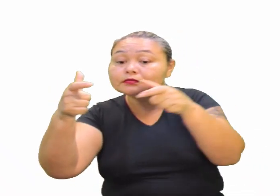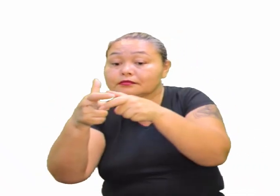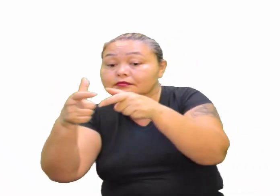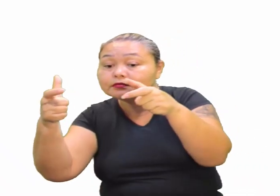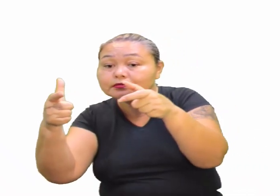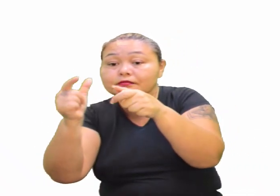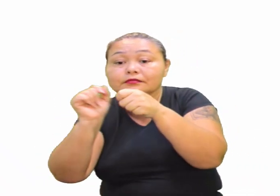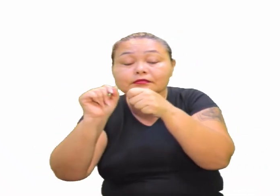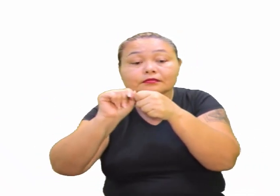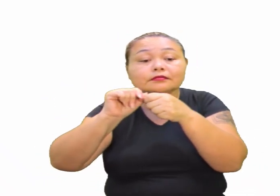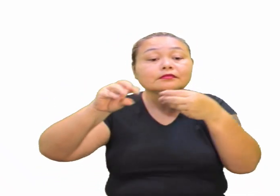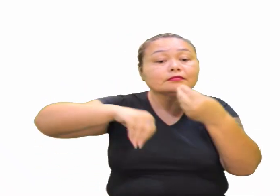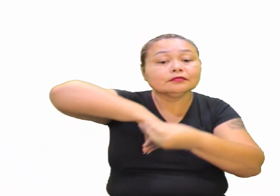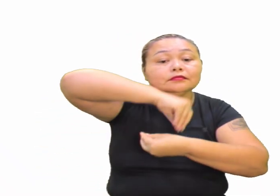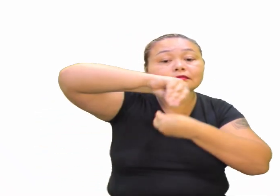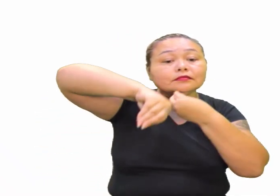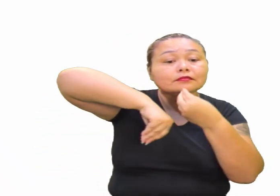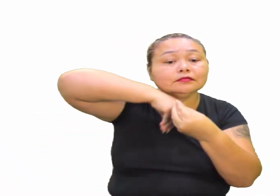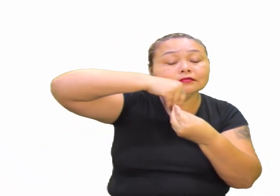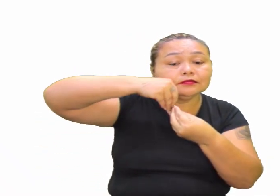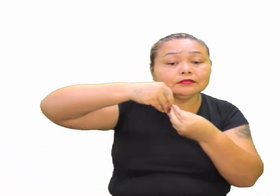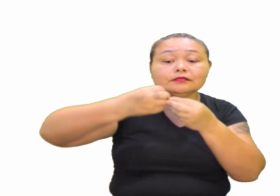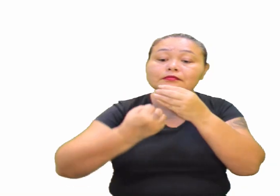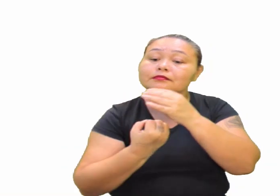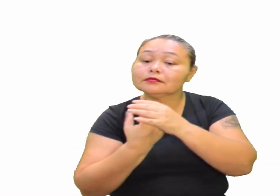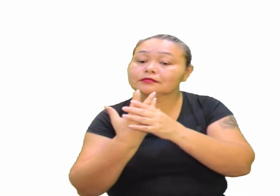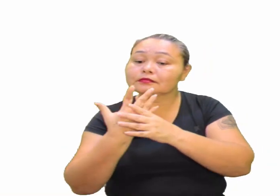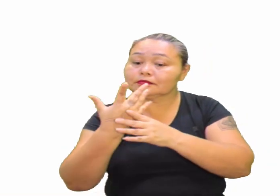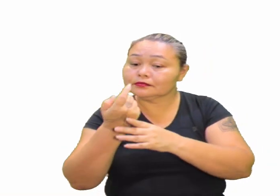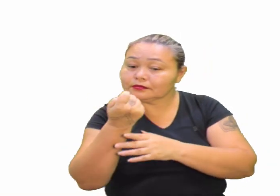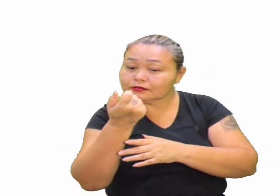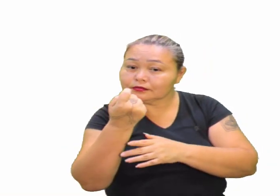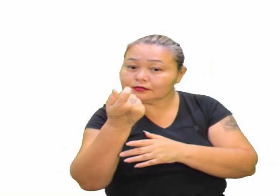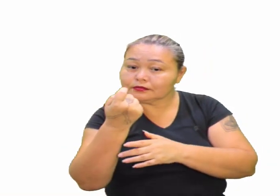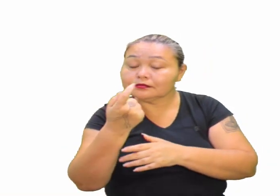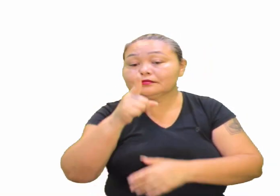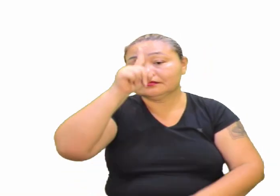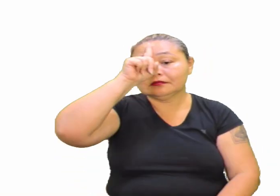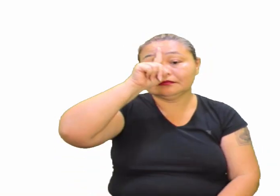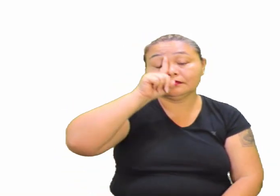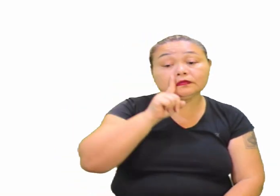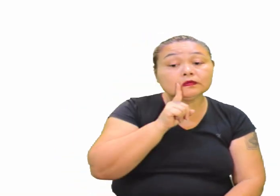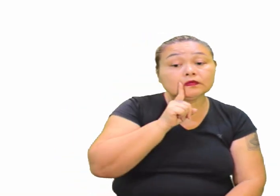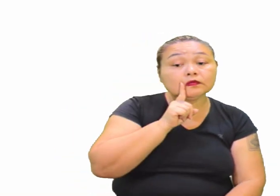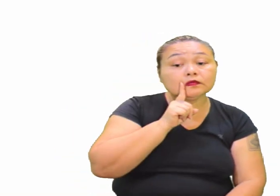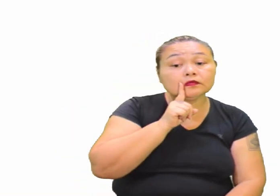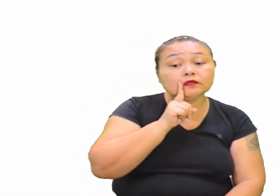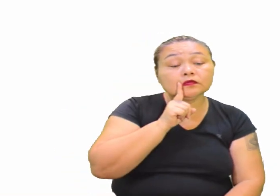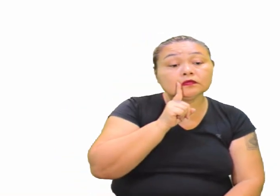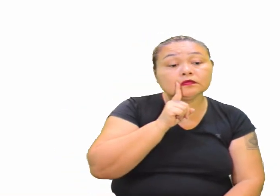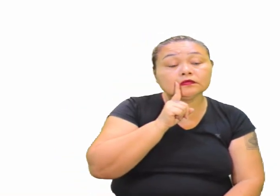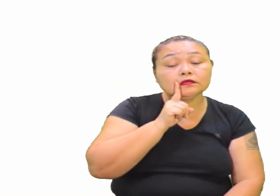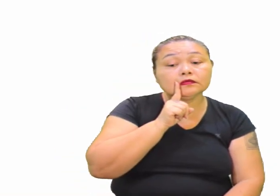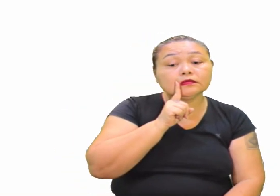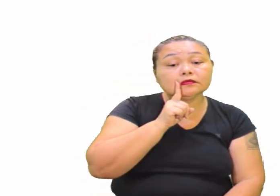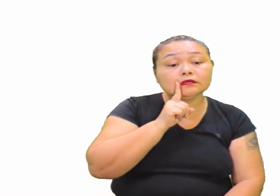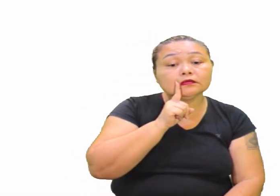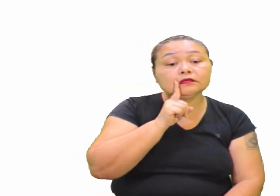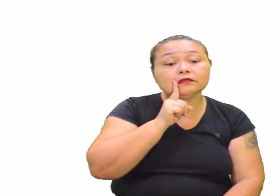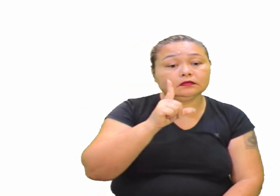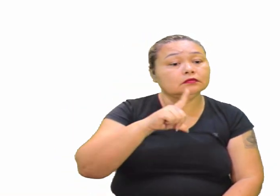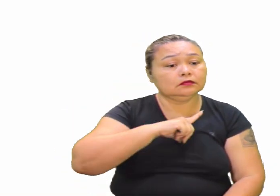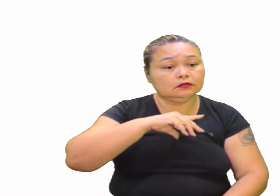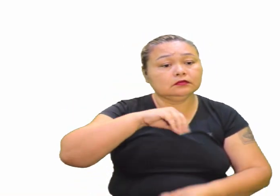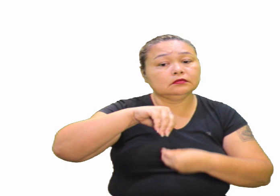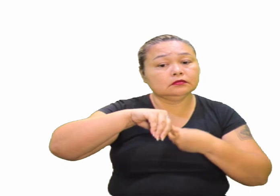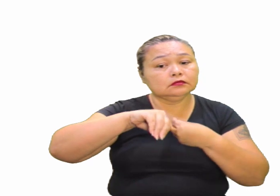seu cruzamento em outra produção de ervilhas amarelas. Eita! Olha aí, galera, devemos fazer